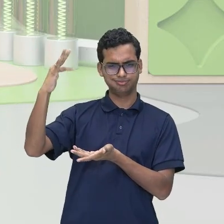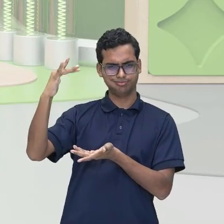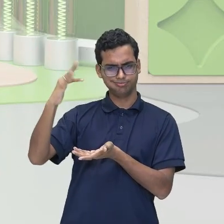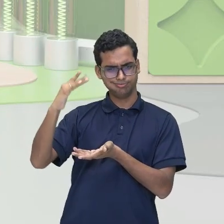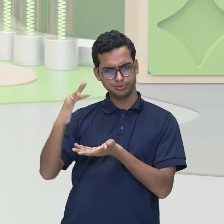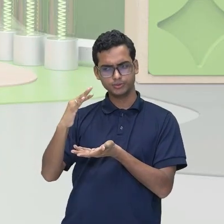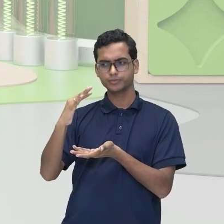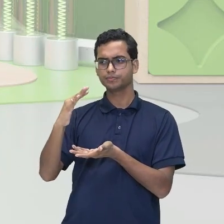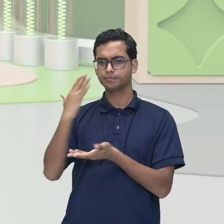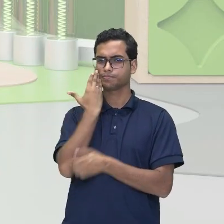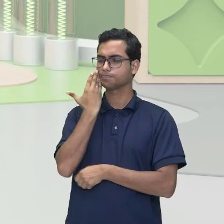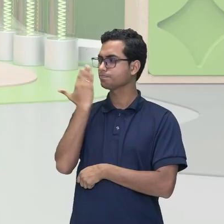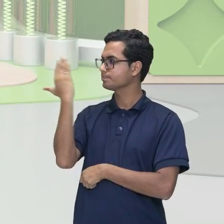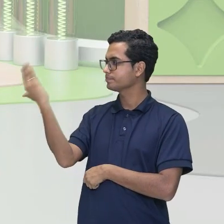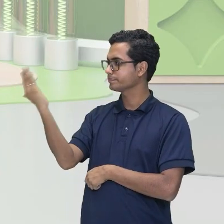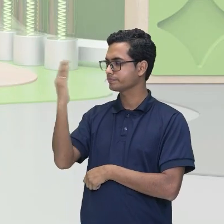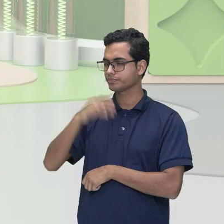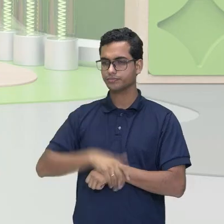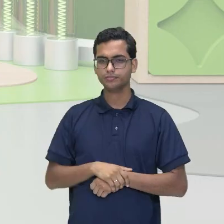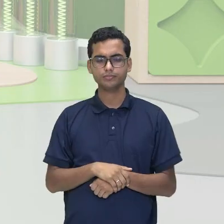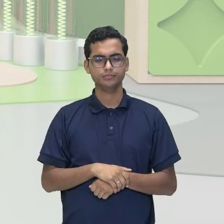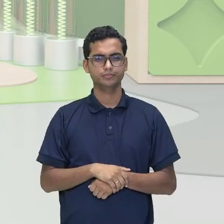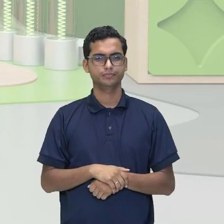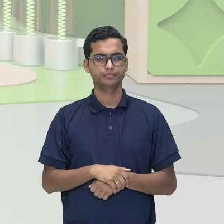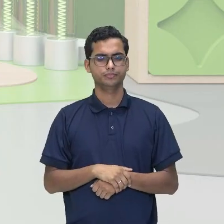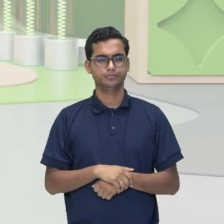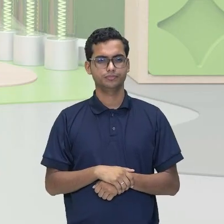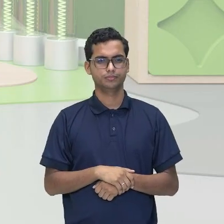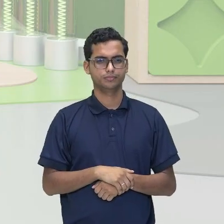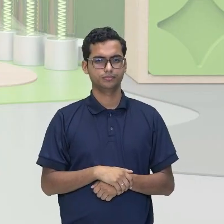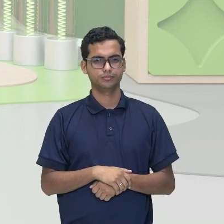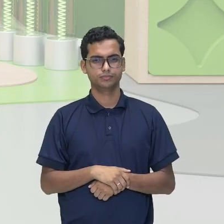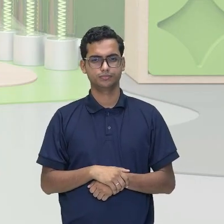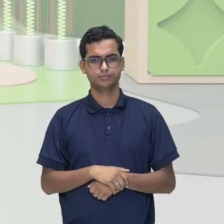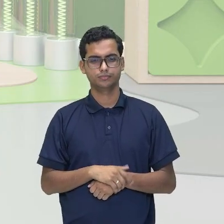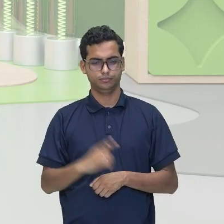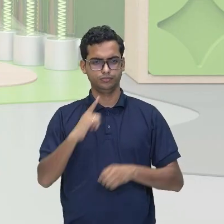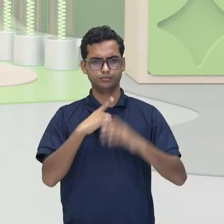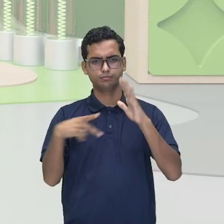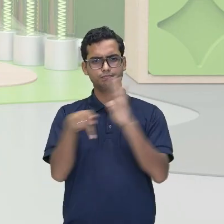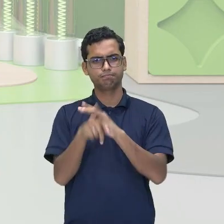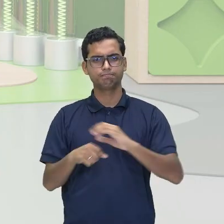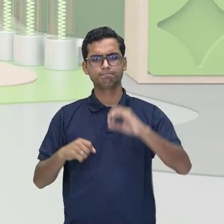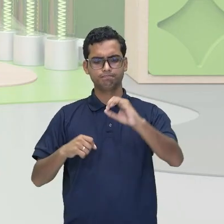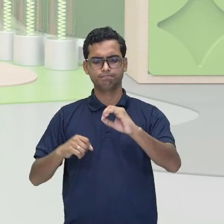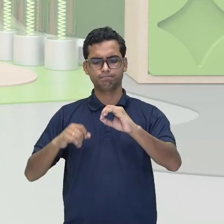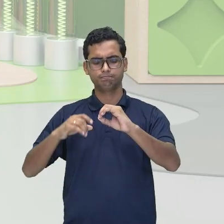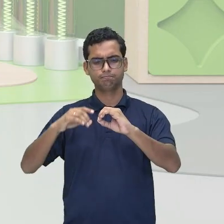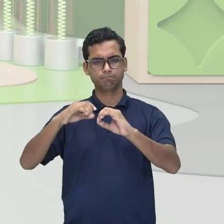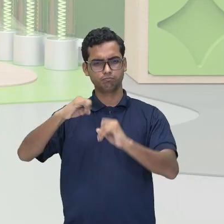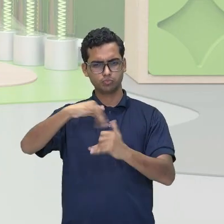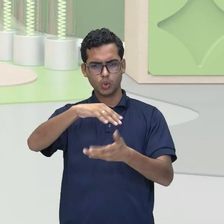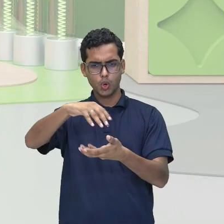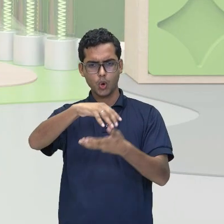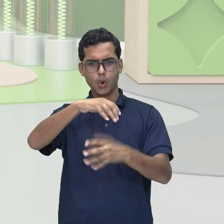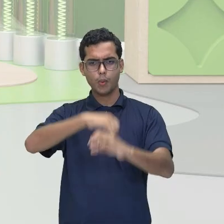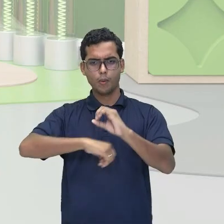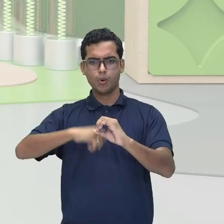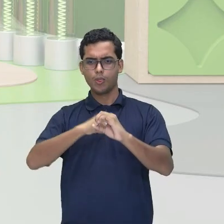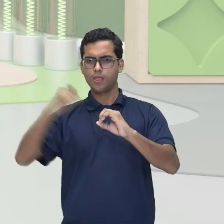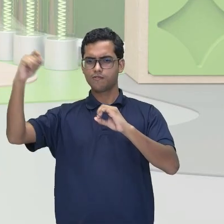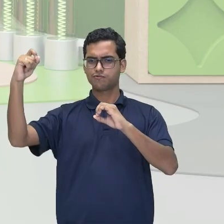luz, né? A luz solar, né? E aqui nós temos como se fosse uma barreira,